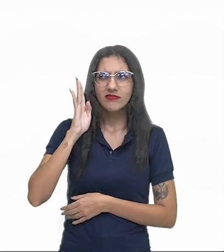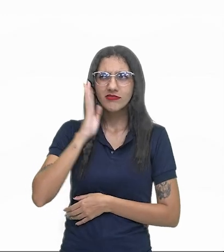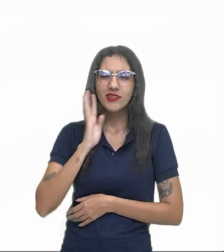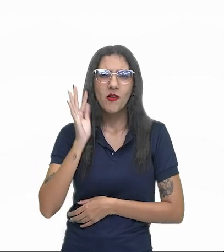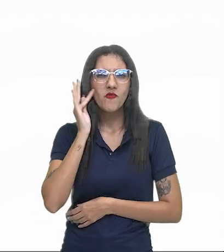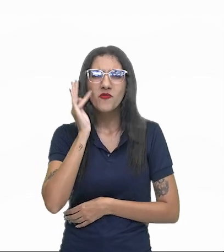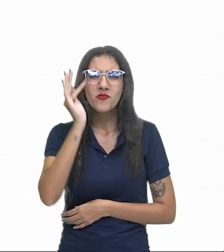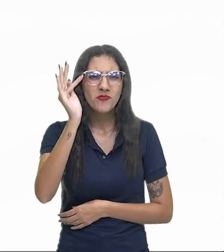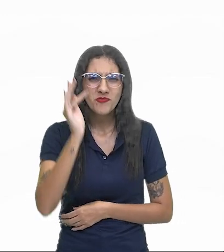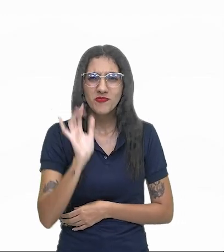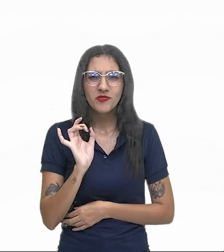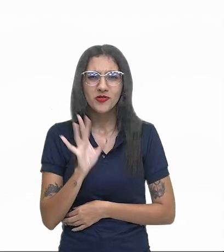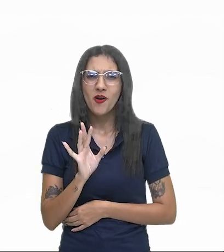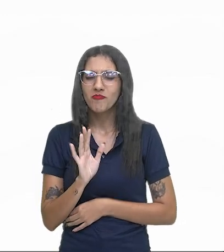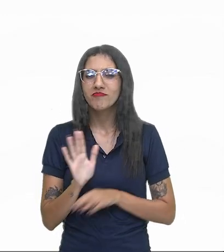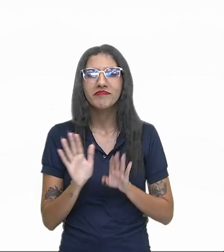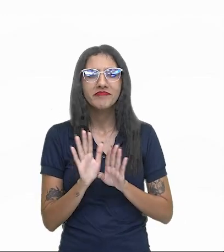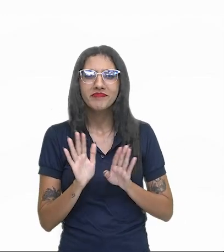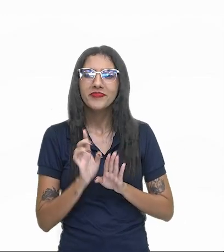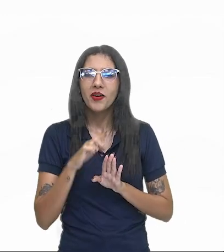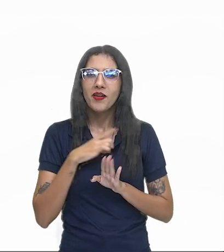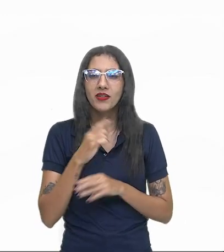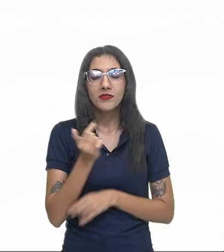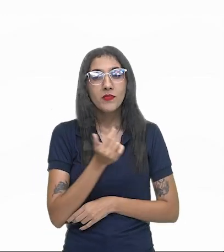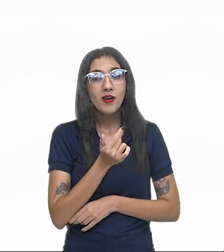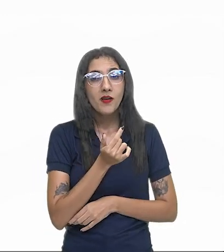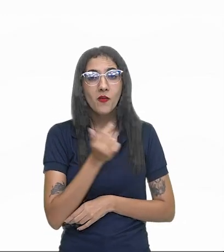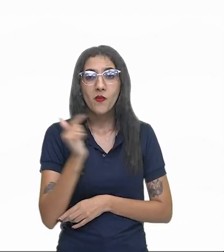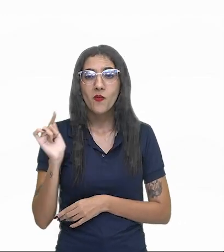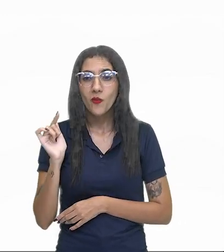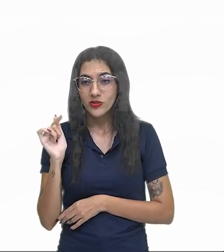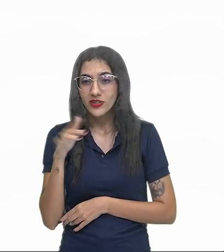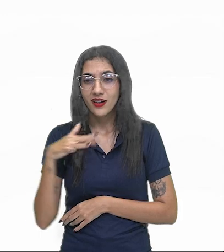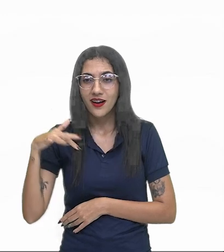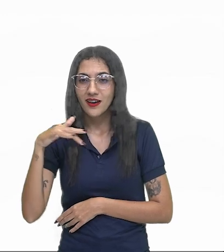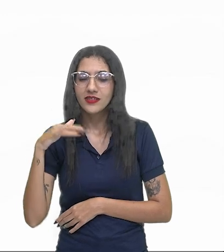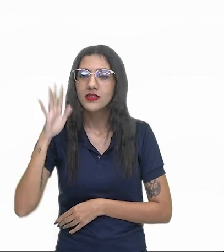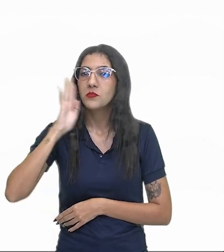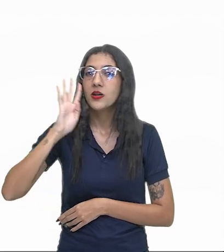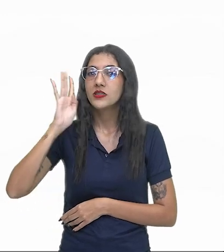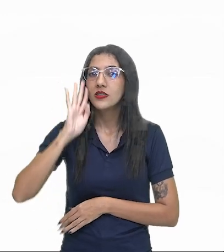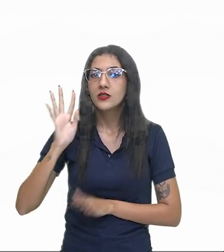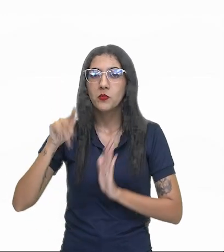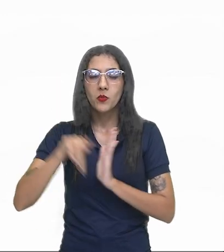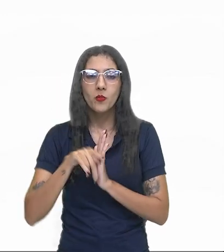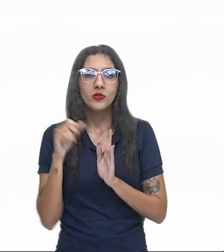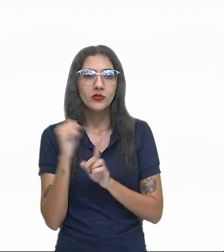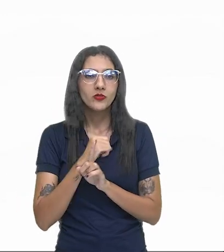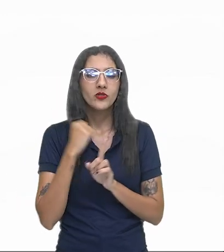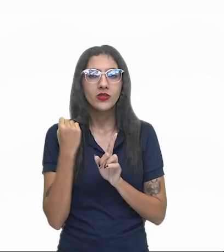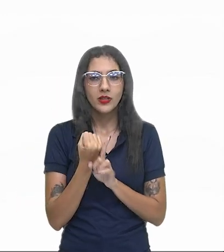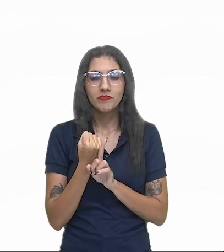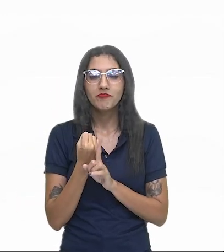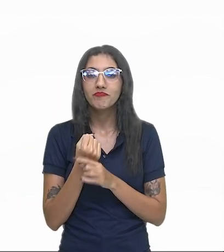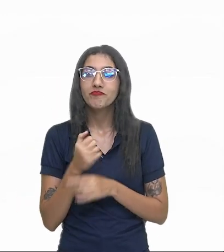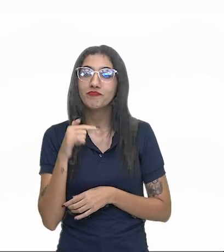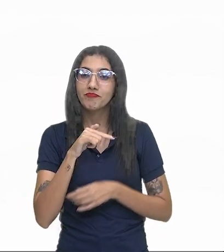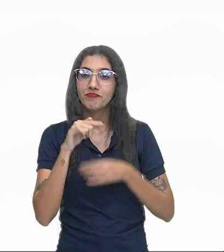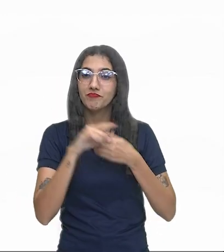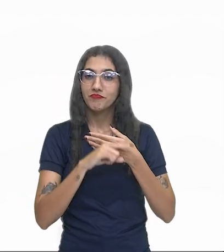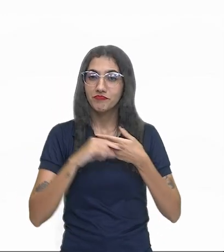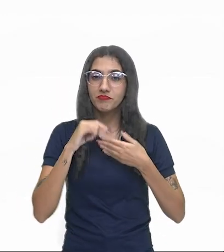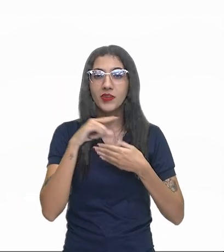futuro, mas é porque é um outro aspecto da imaginação sociológica em que Mills deu